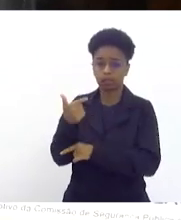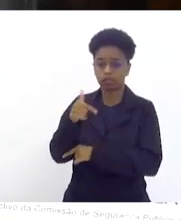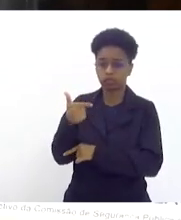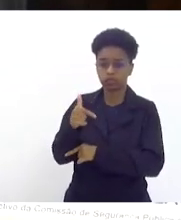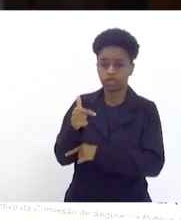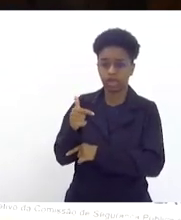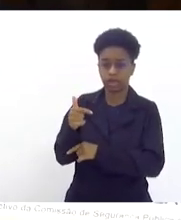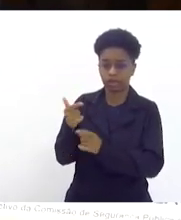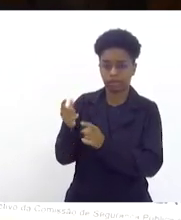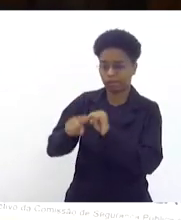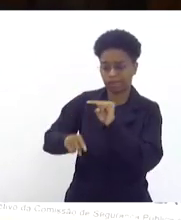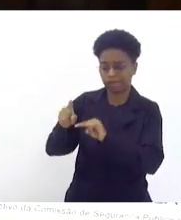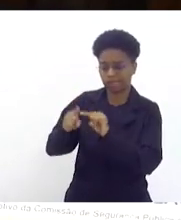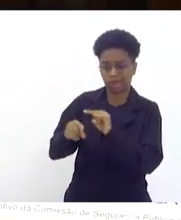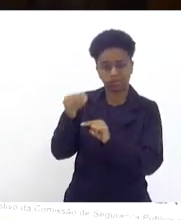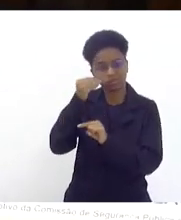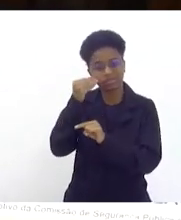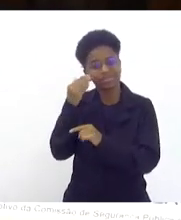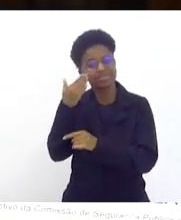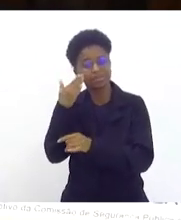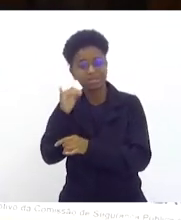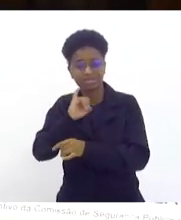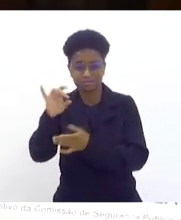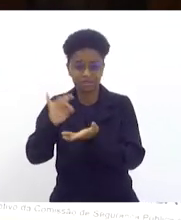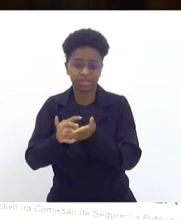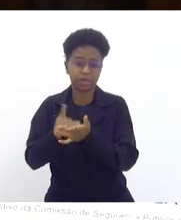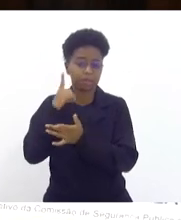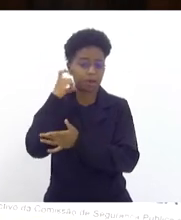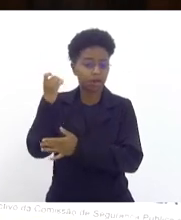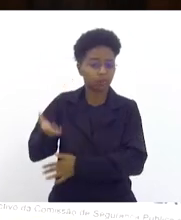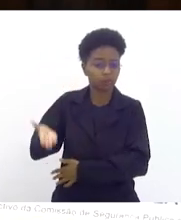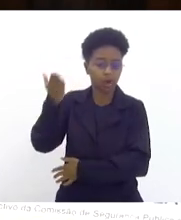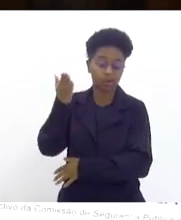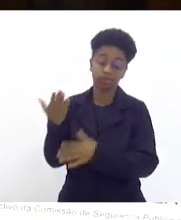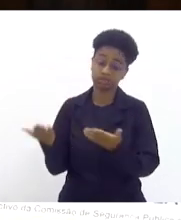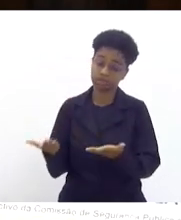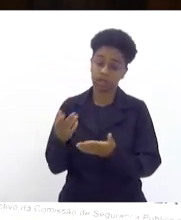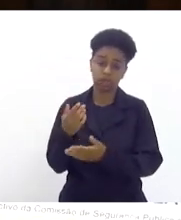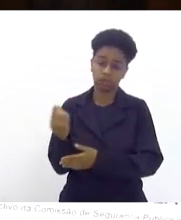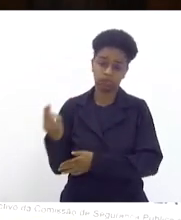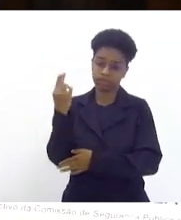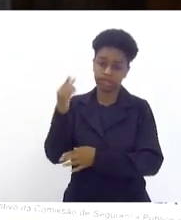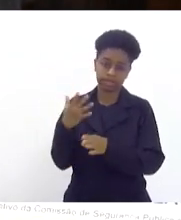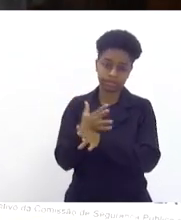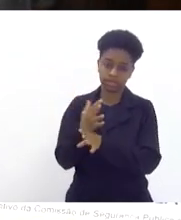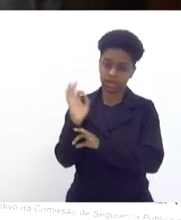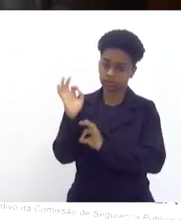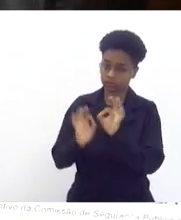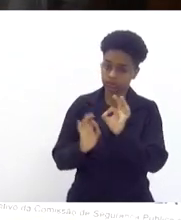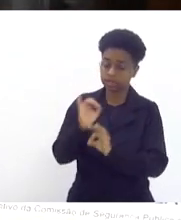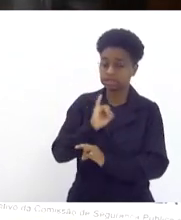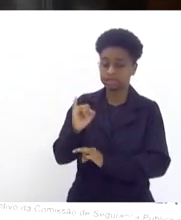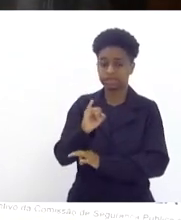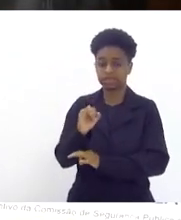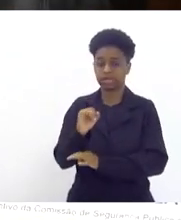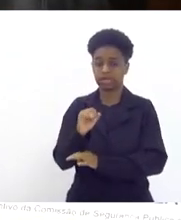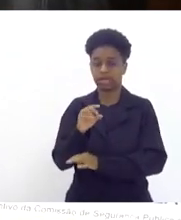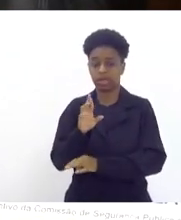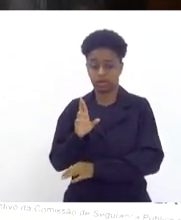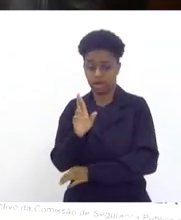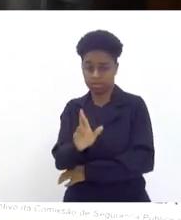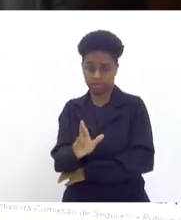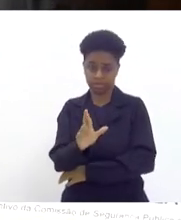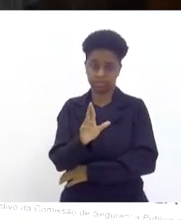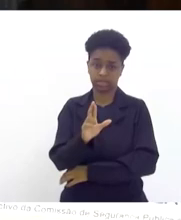é impossível uma cidade que preze pela ordem tem um incompetente à frente da CEOP que hoje é um